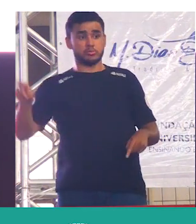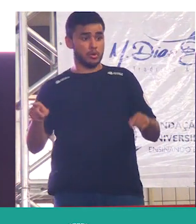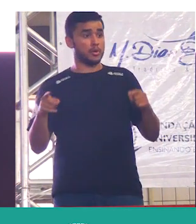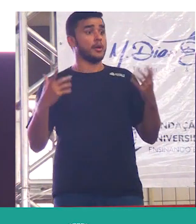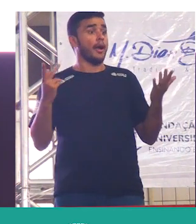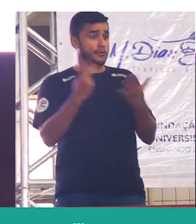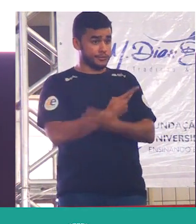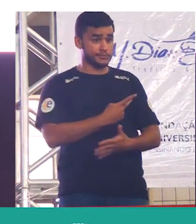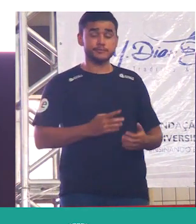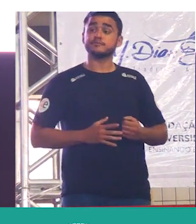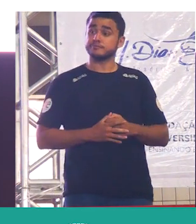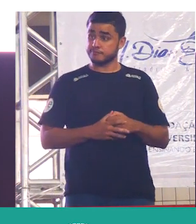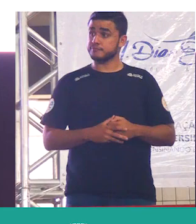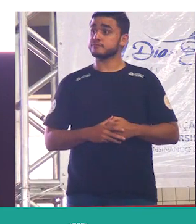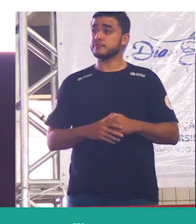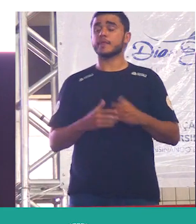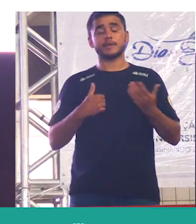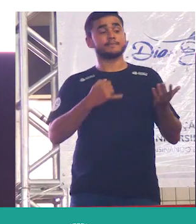lamentável. E, gente,